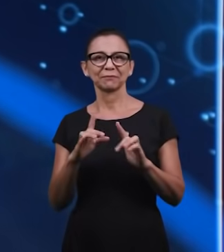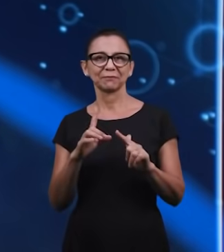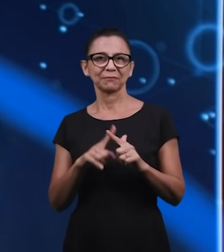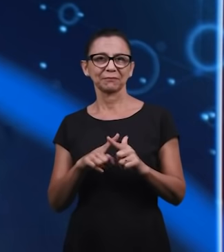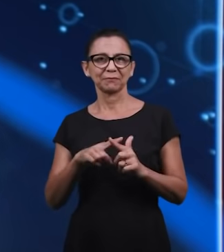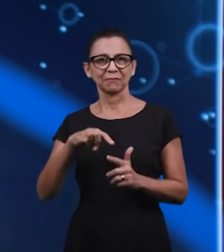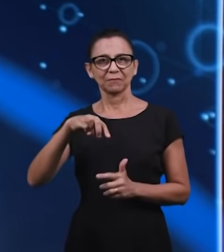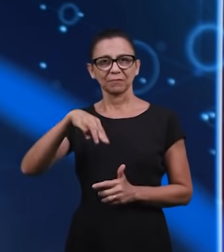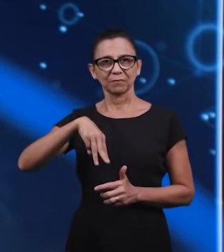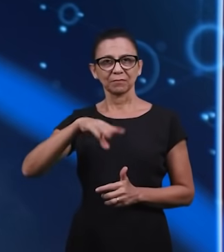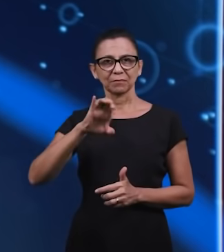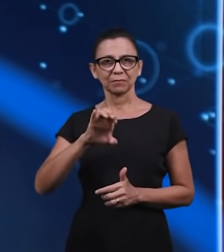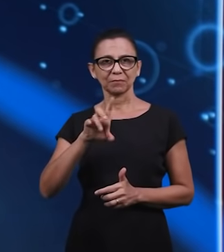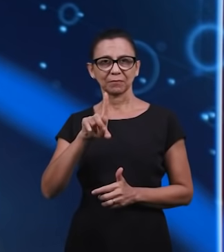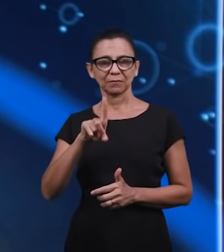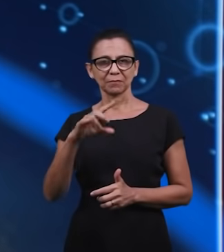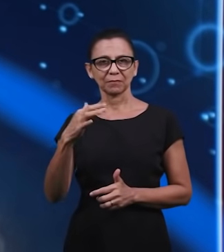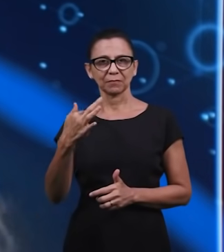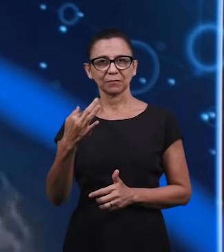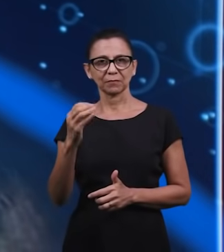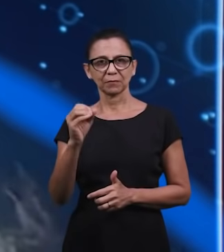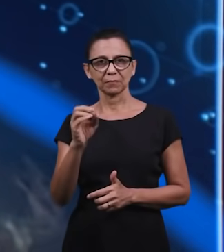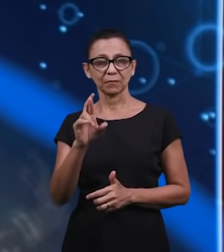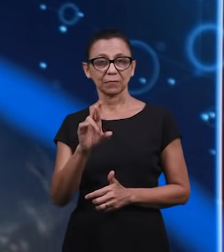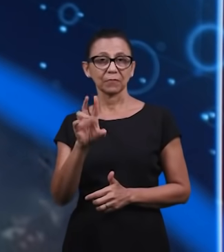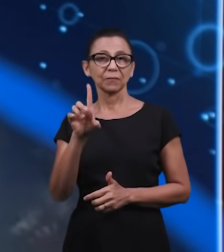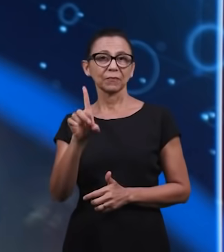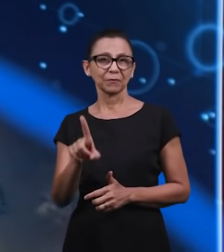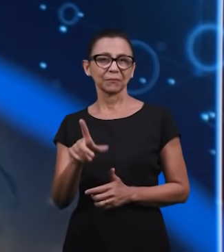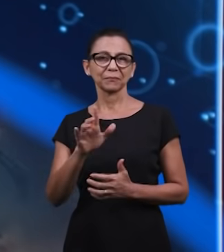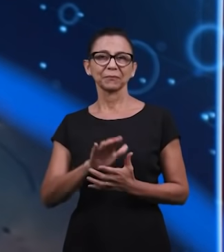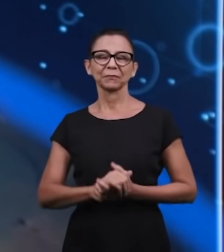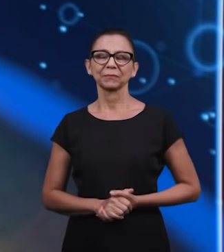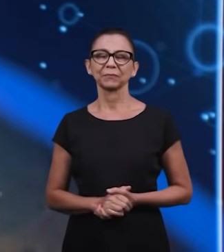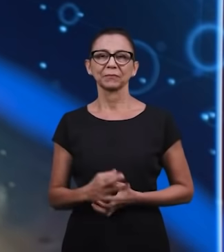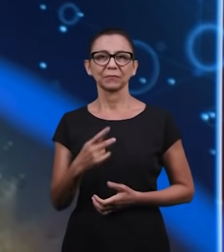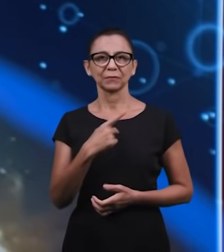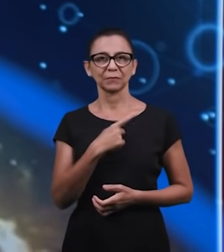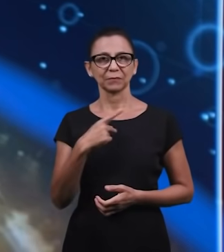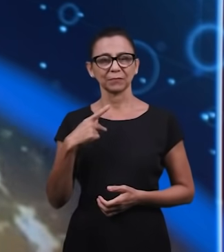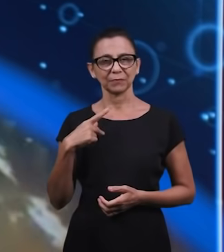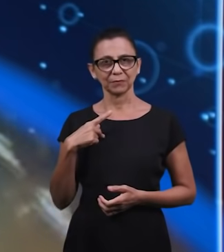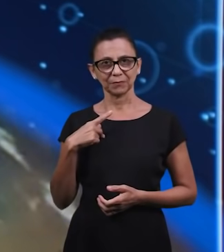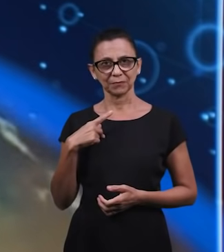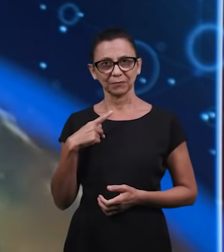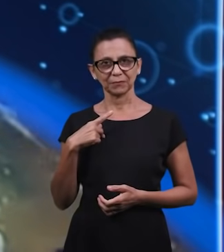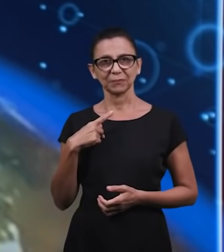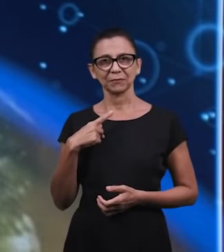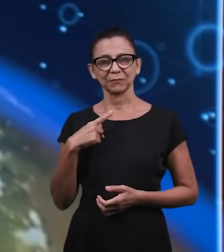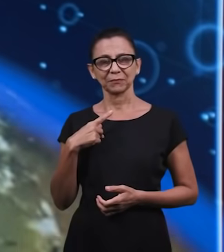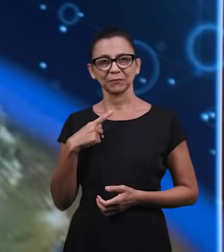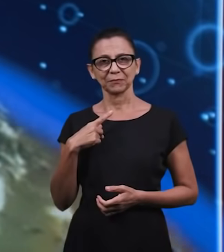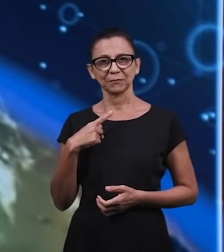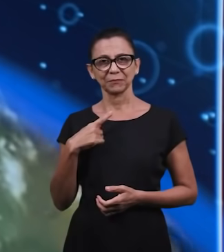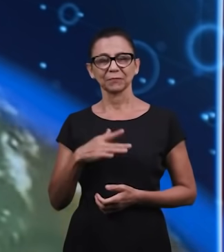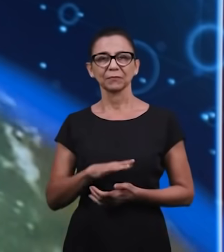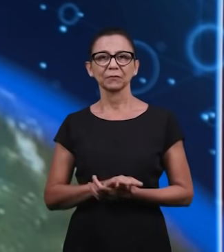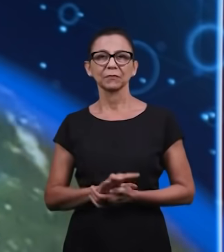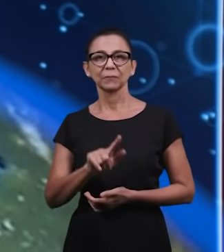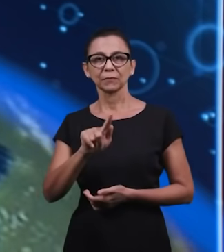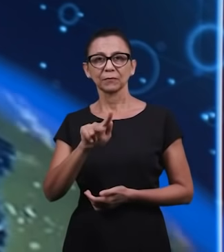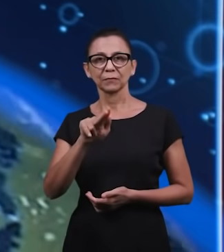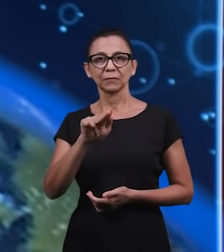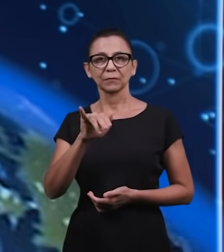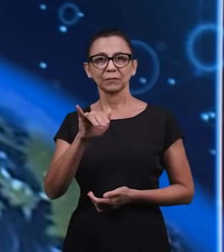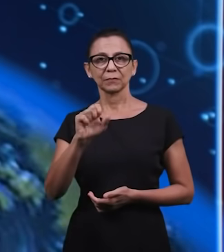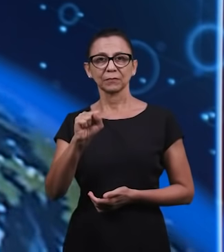em Medford, lá no estado de Massachusetts, o pastor Abimael Pisoni. Mas antes de apresentarmos os testemunhos